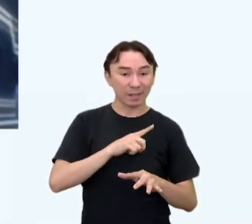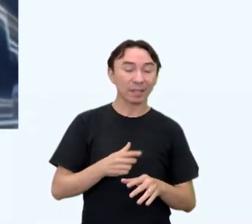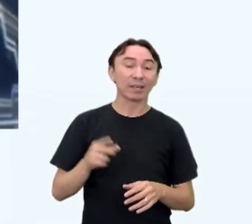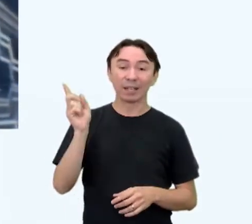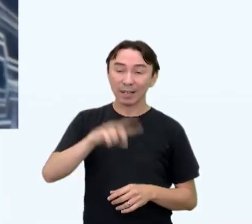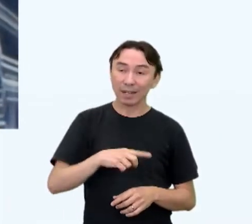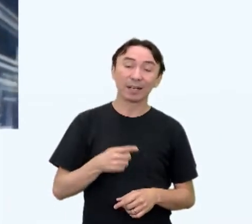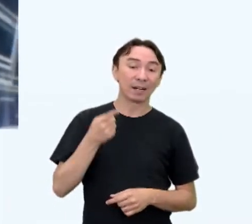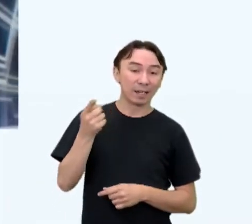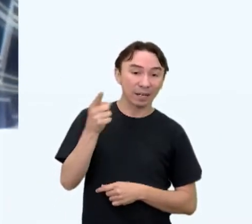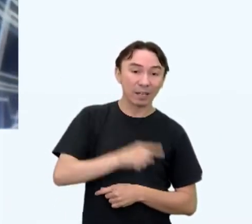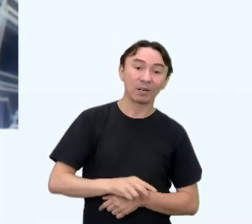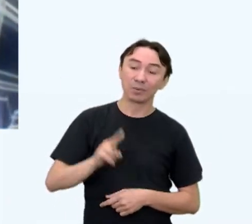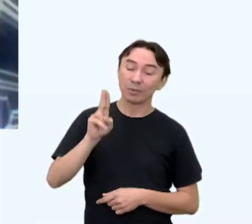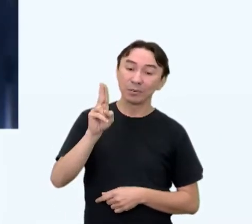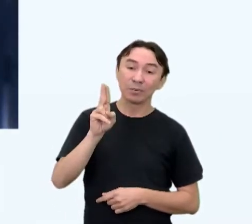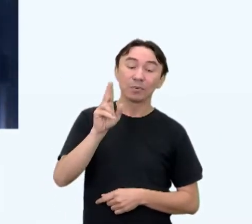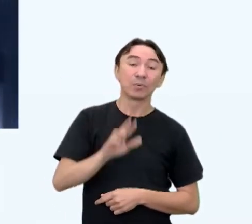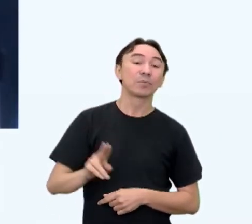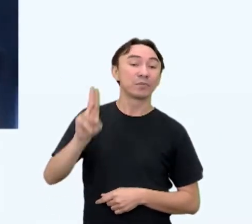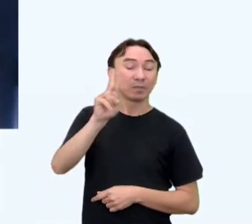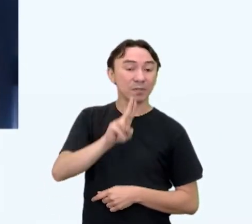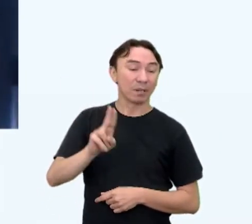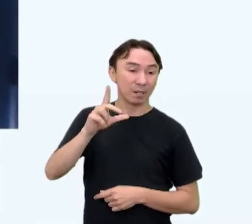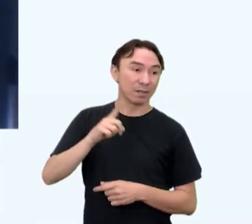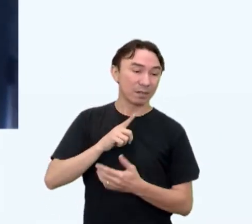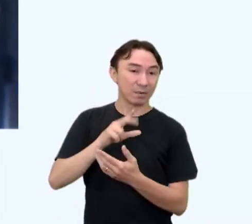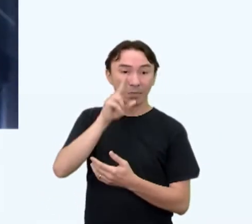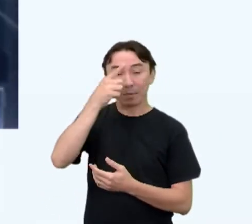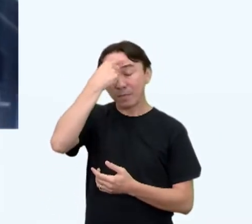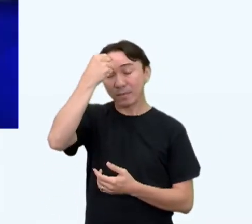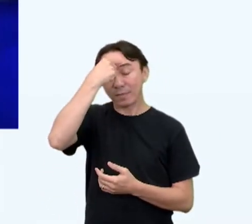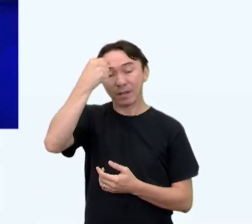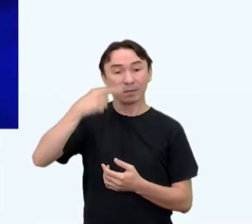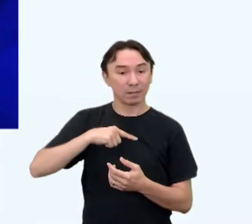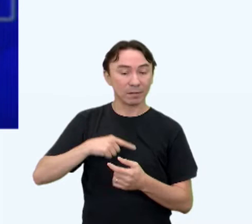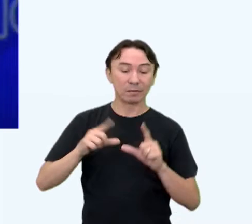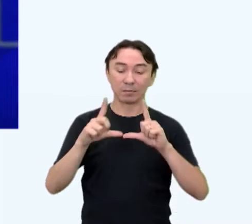de Brasília e também do Centro de Sismologia da Universidade de São Paulo.